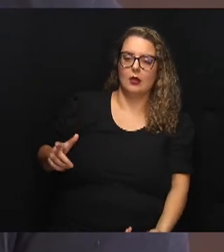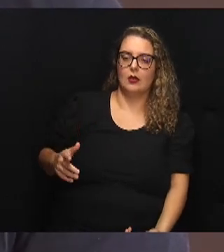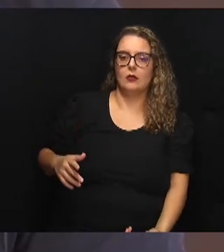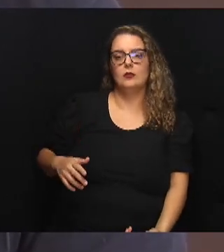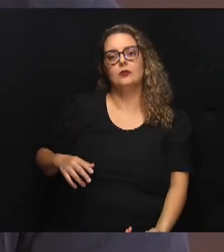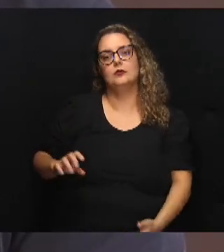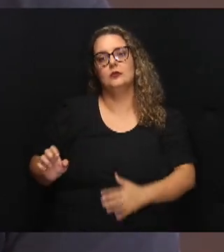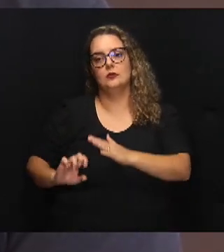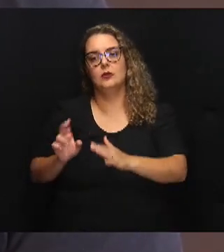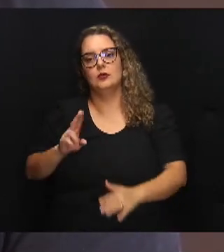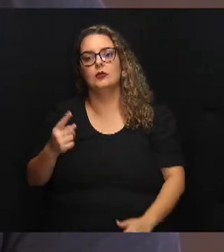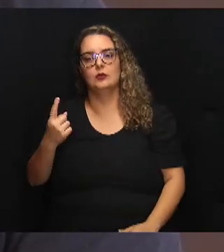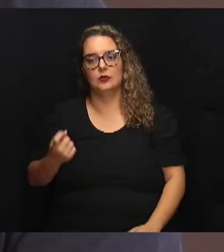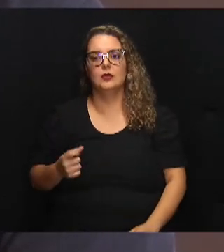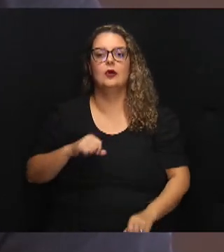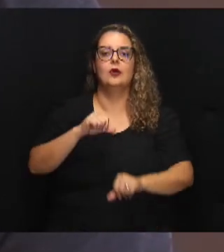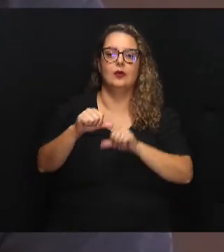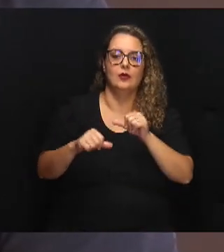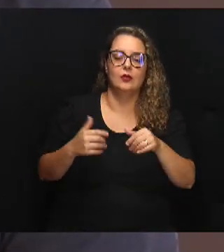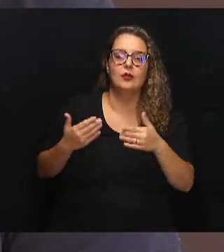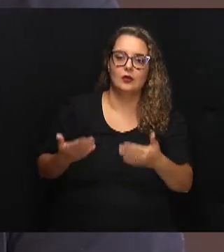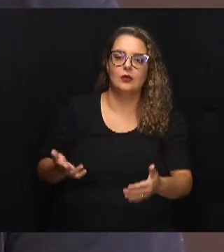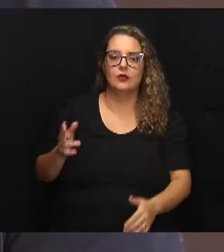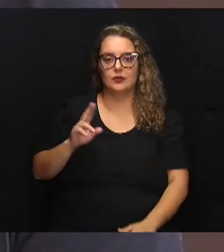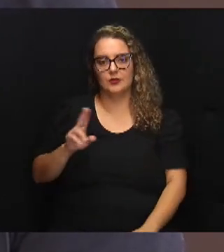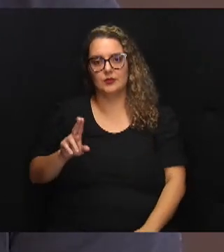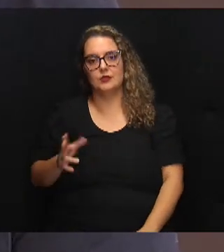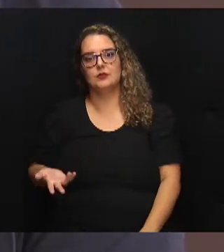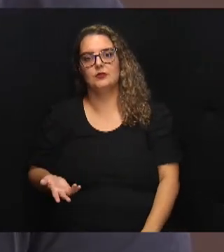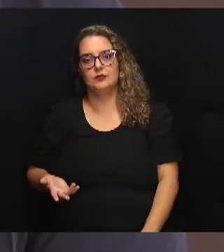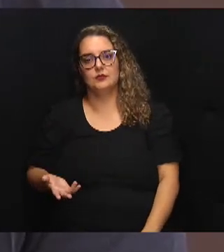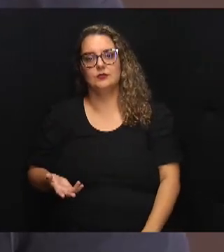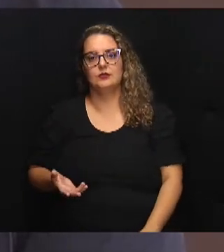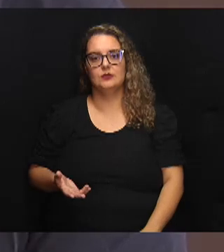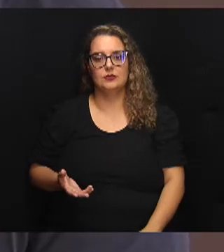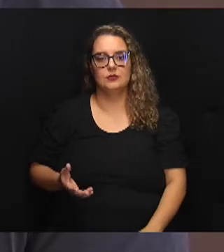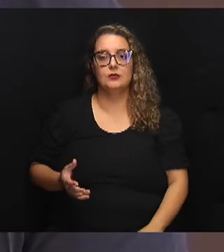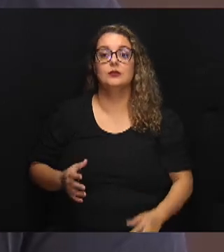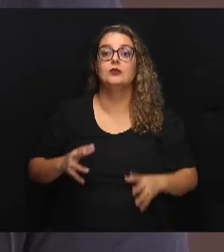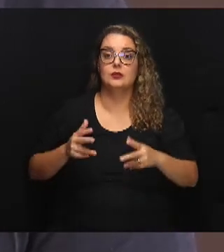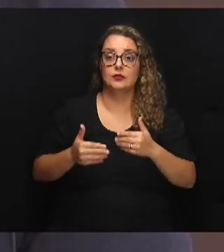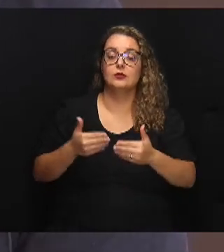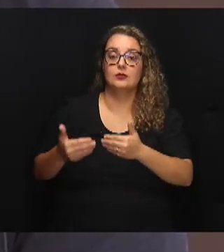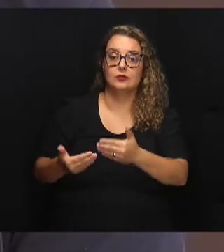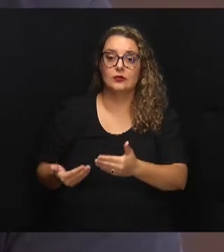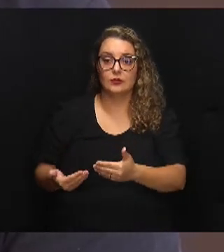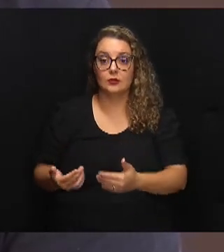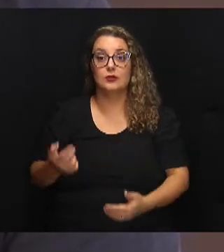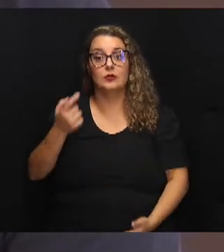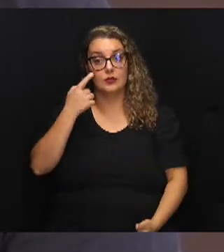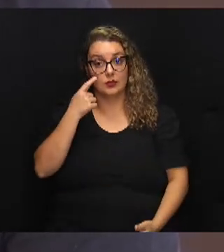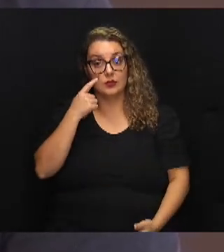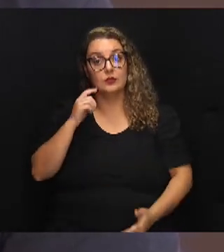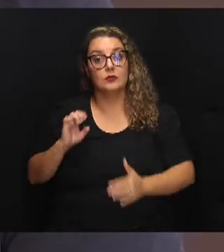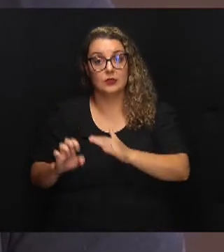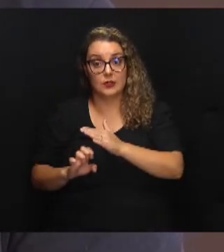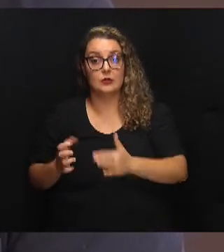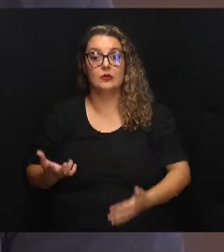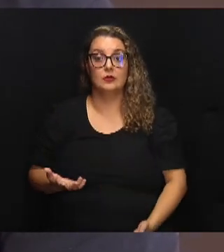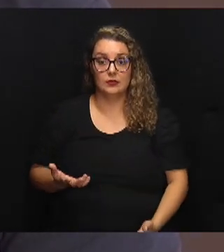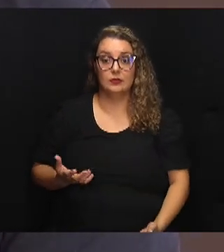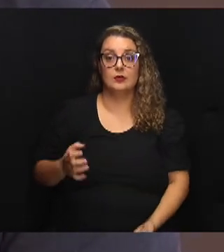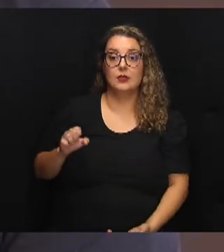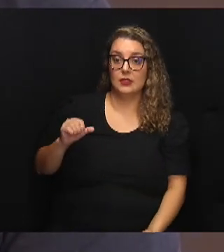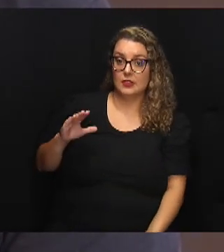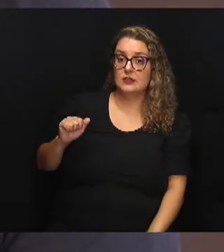único, e daí teve a transformação do nome, e todo começou, a partir daí eu vi que o negócio era escalável, que